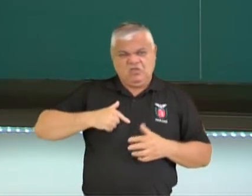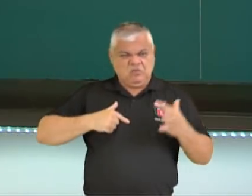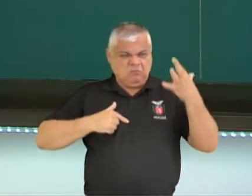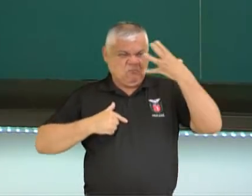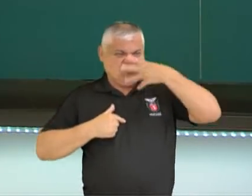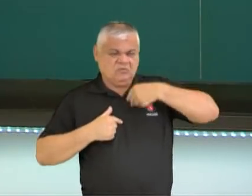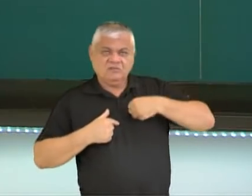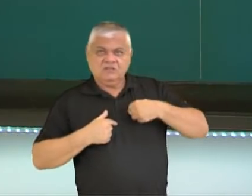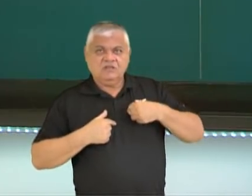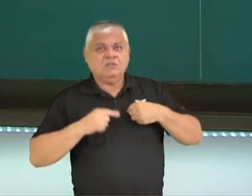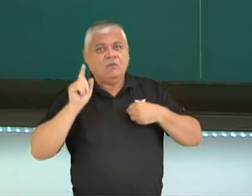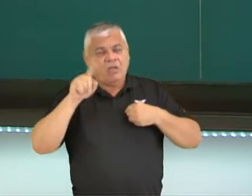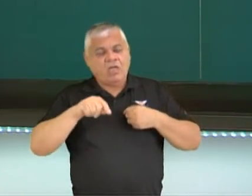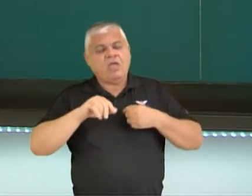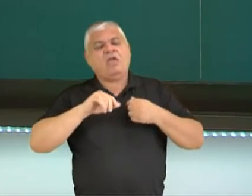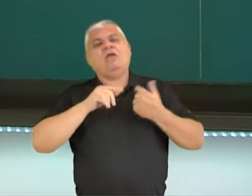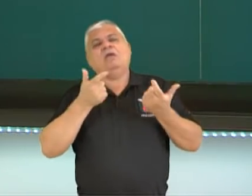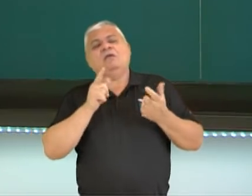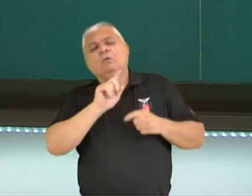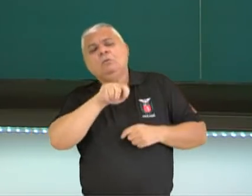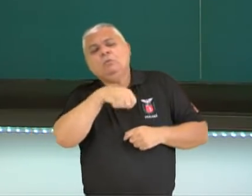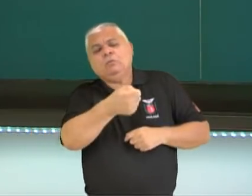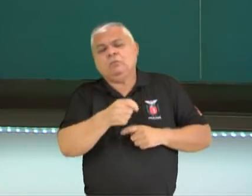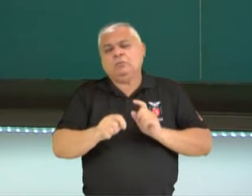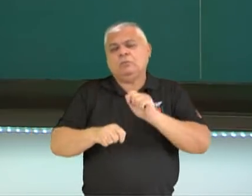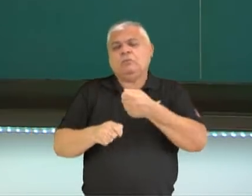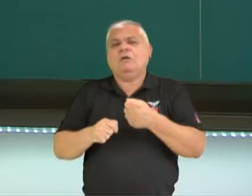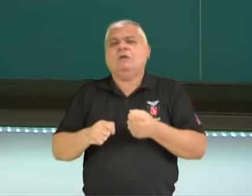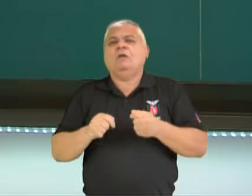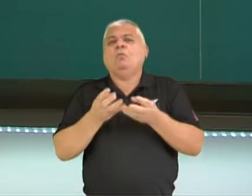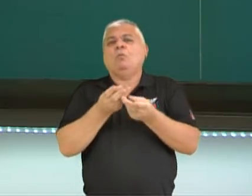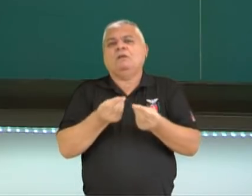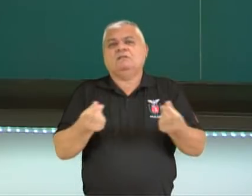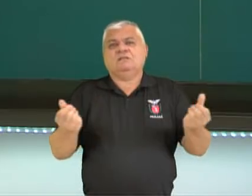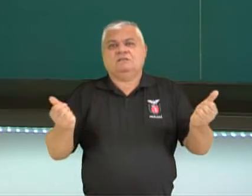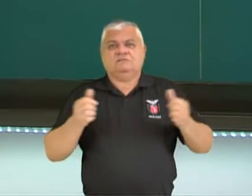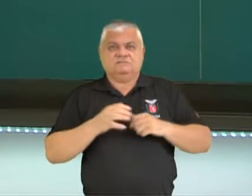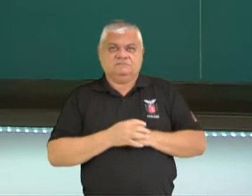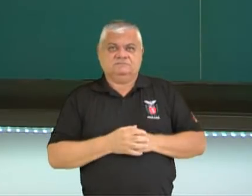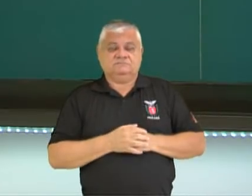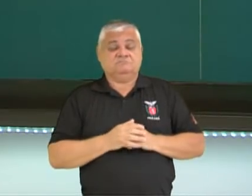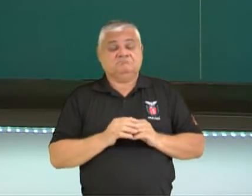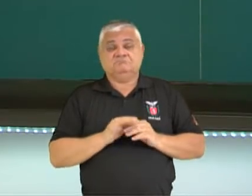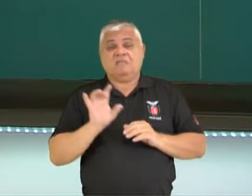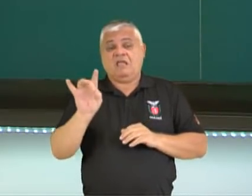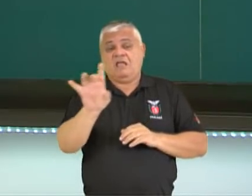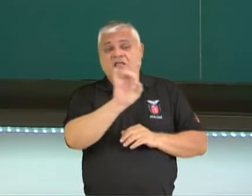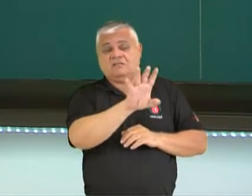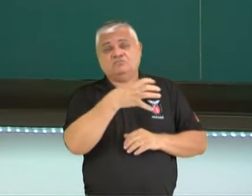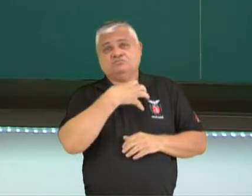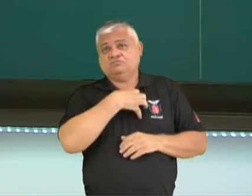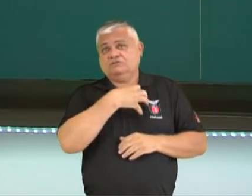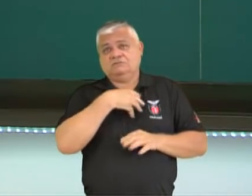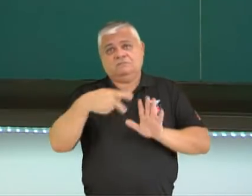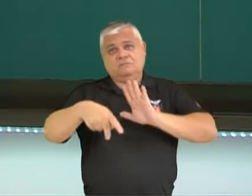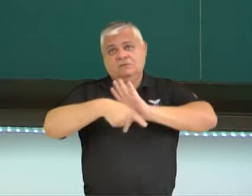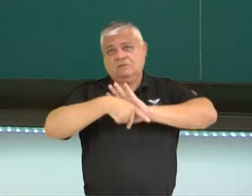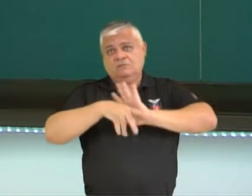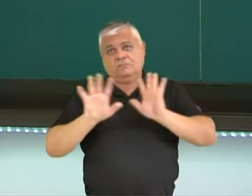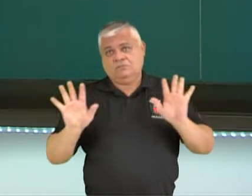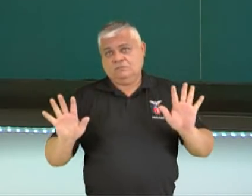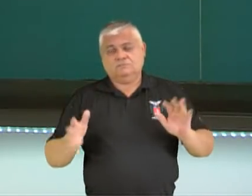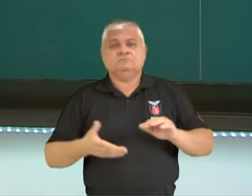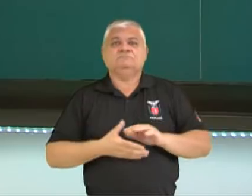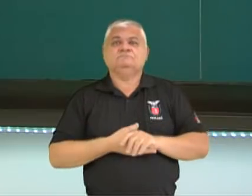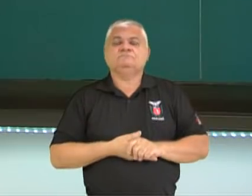são subjetivos, tá? Vamos lá. Passando disso para a sequência da nossa aula, a gente